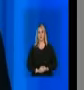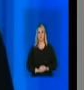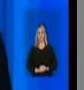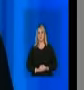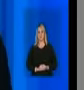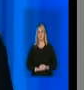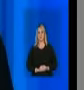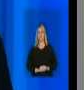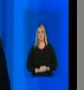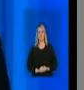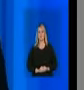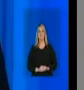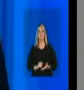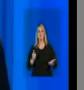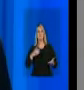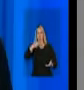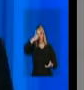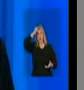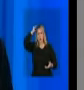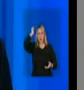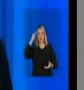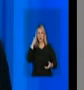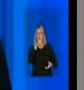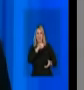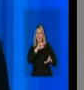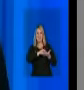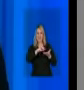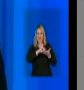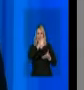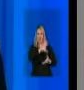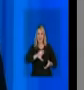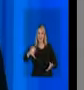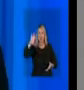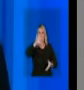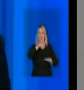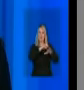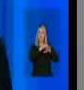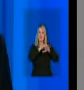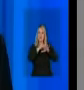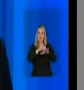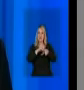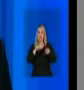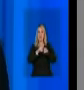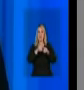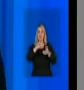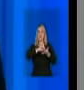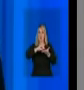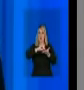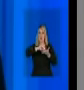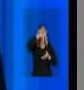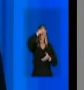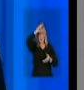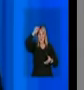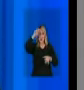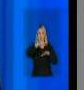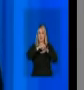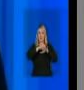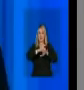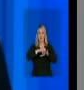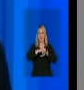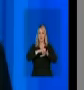segundos. Osório, você foi secretário estadual de transportes e secretário municipal de transportes, né? E o trânsito